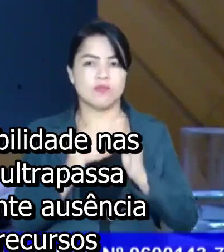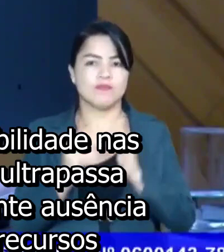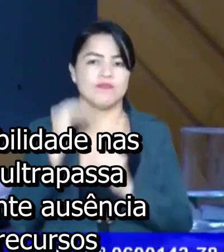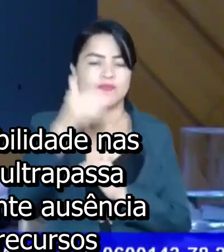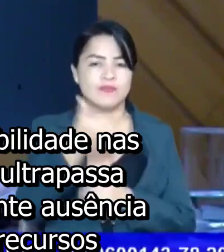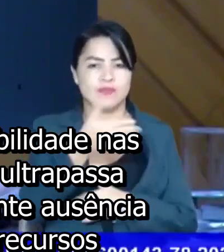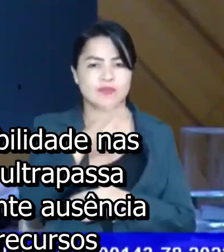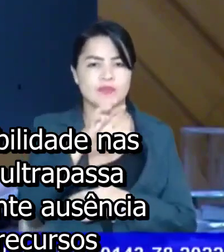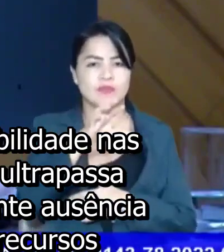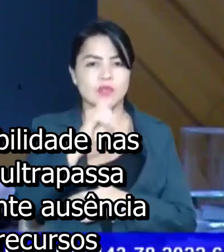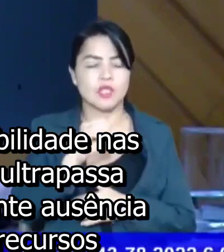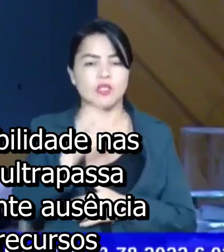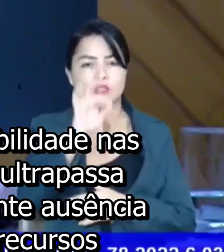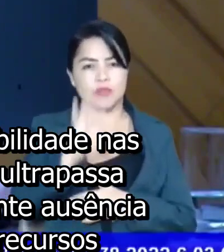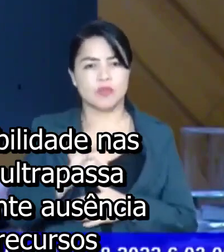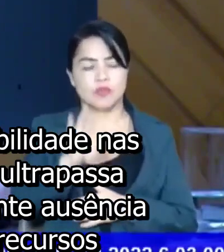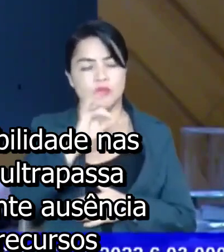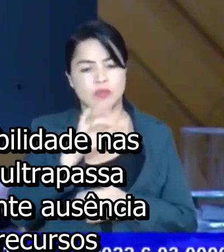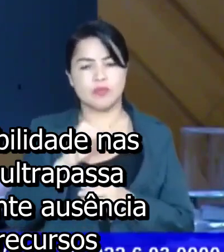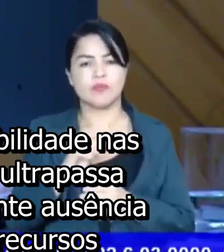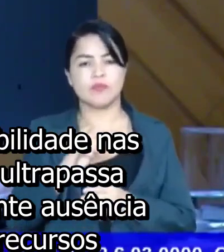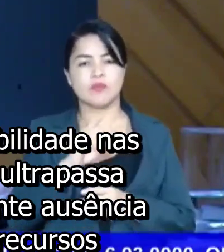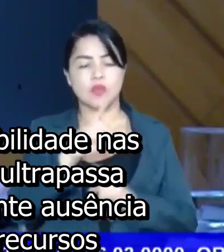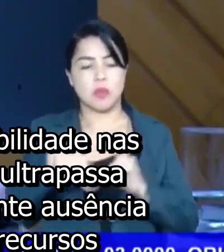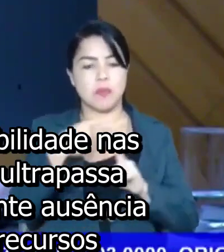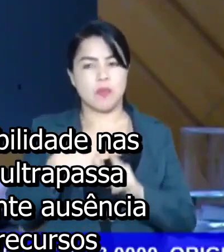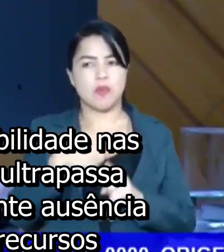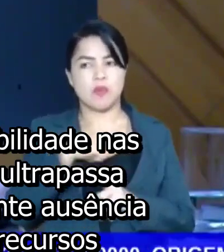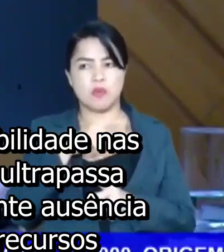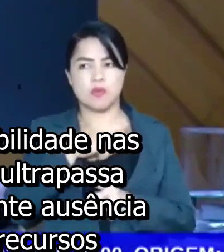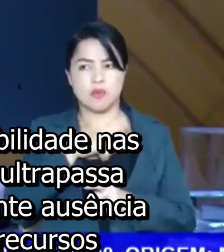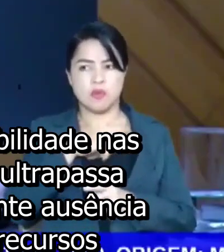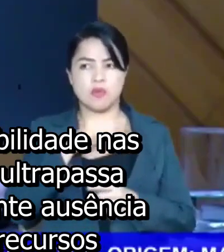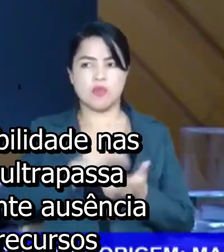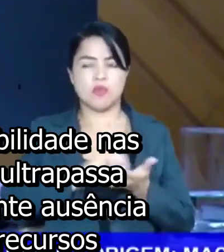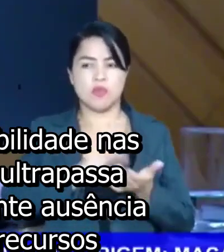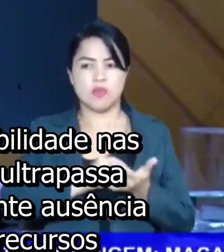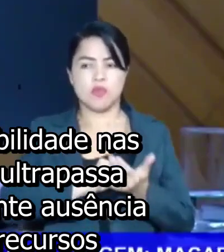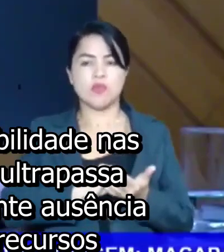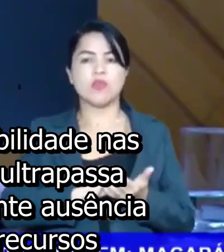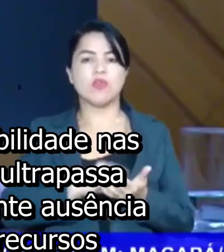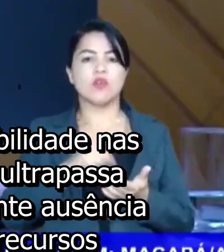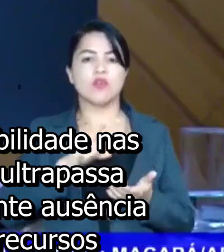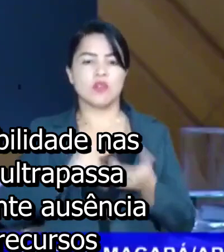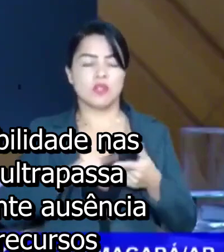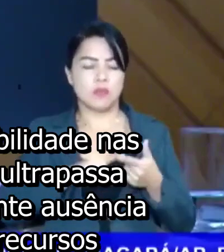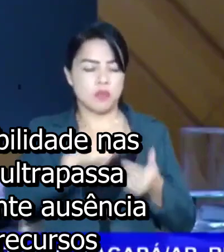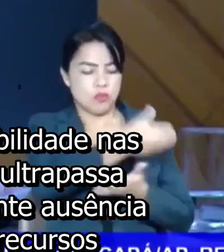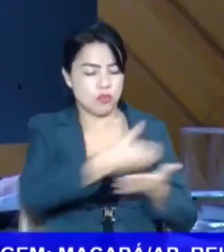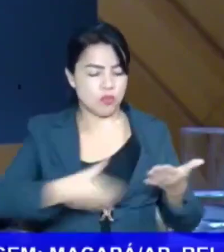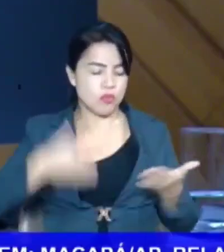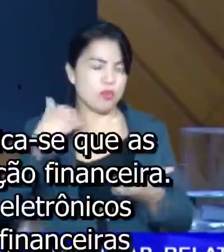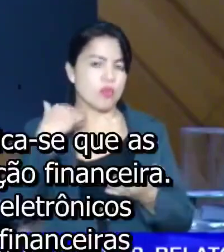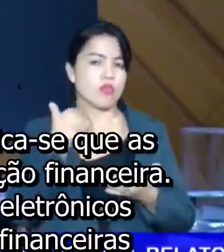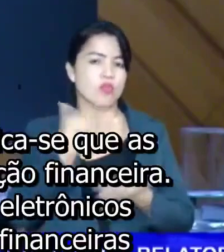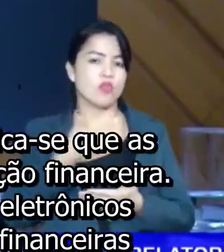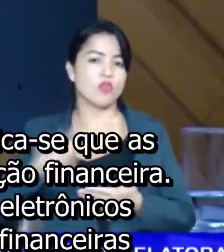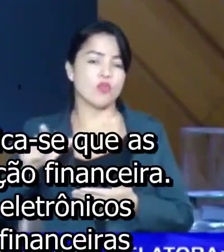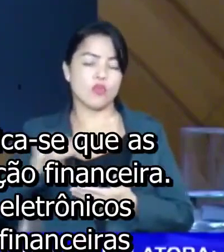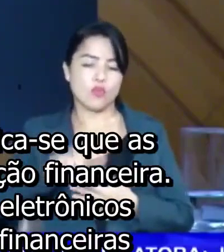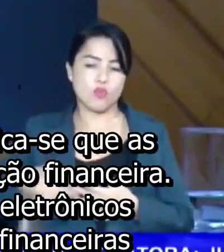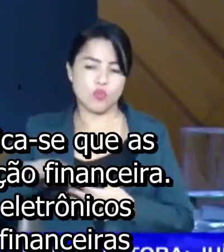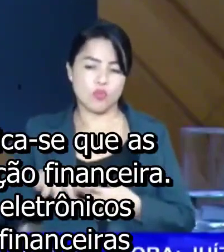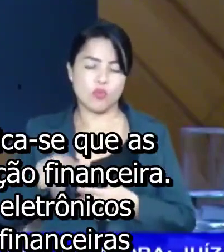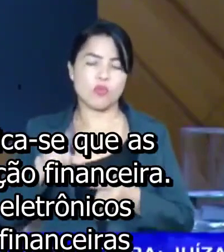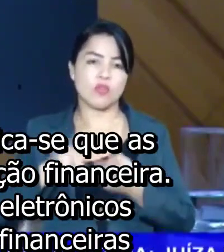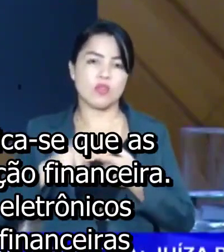da arrecadação. Demais disso, no tangente à ausência de extratos bancários relativo às contas de outros recursos, fundo de campanha e